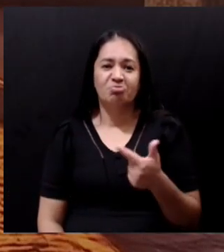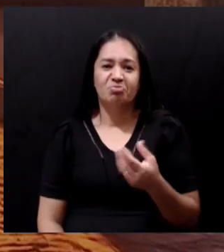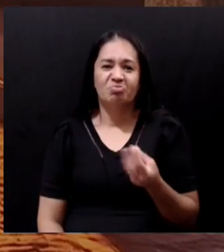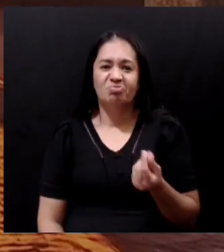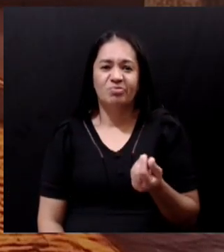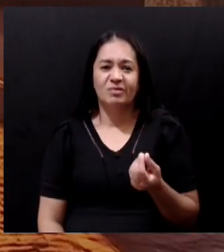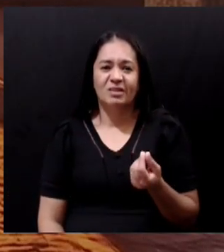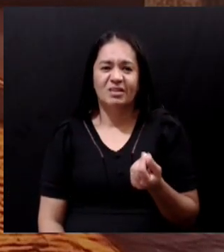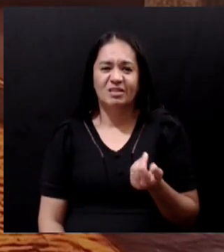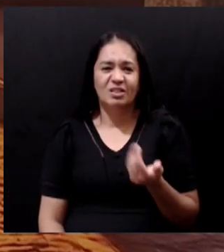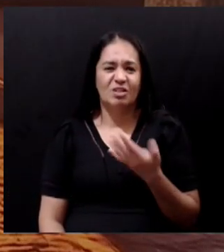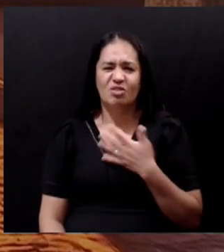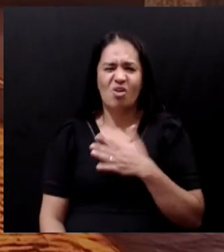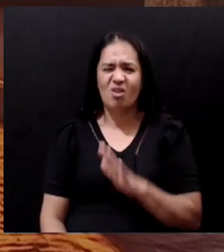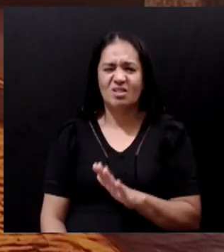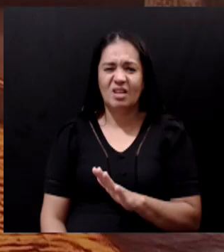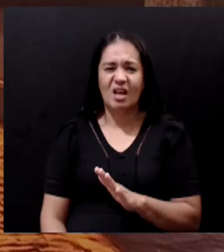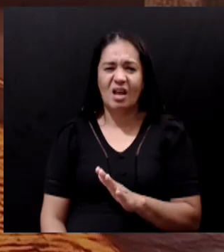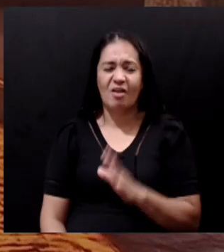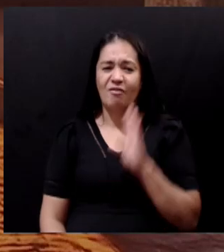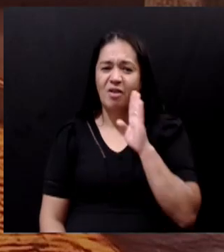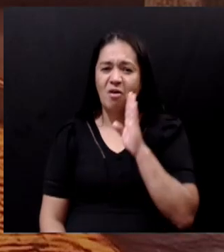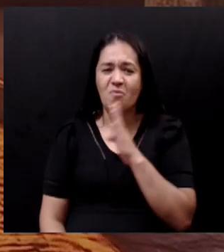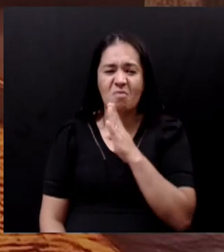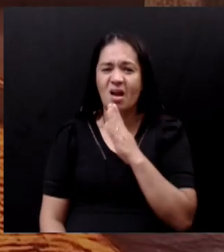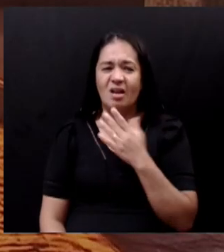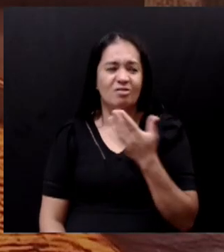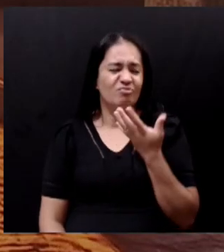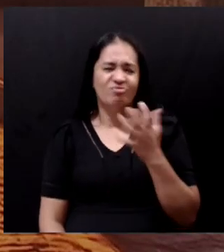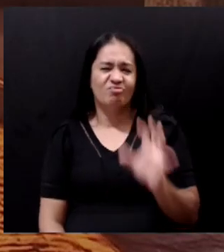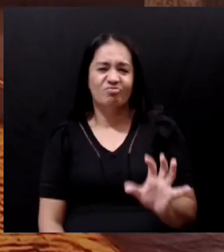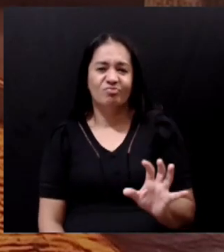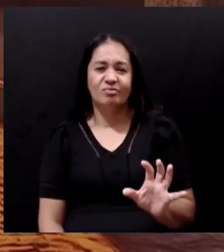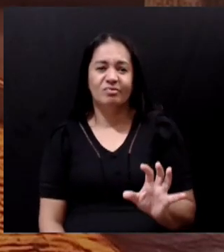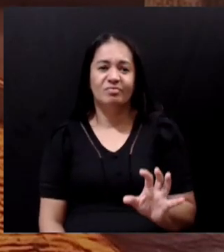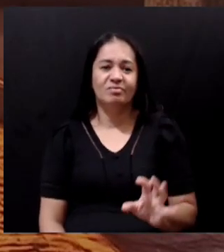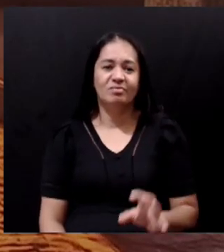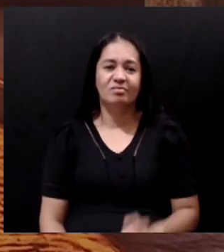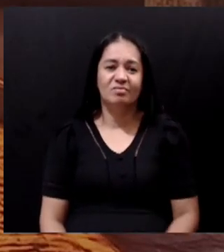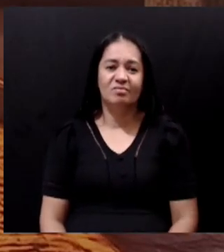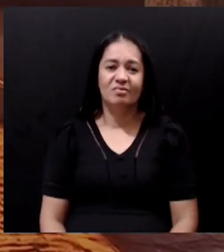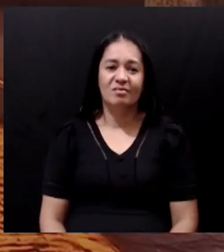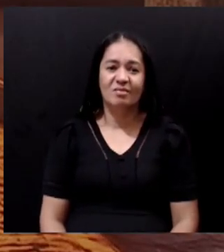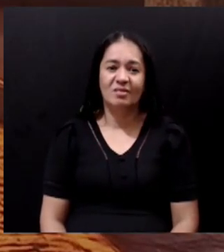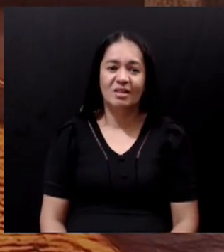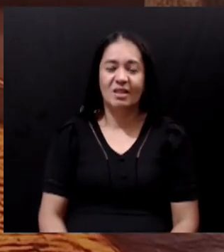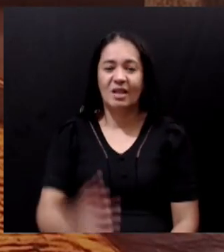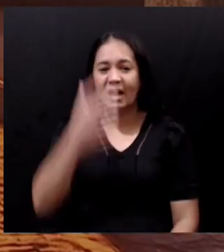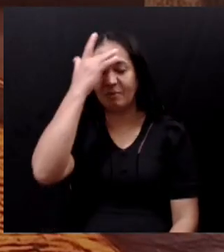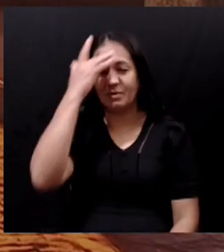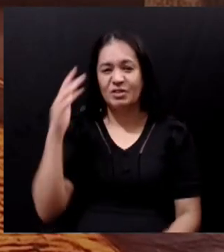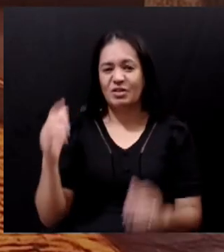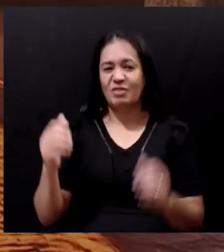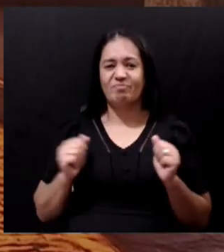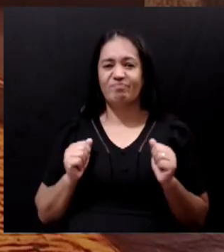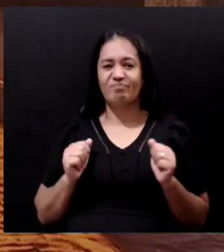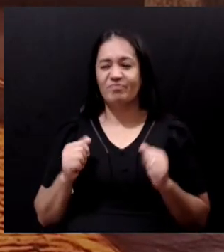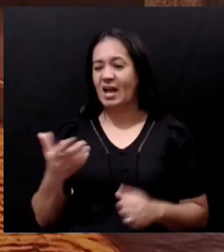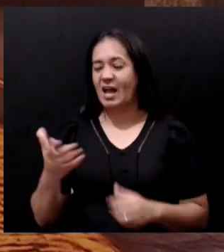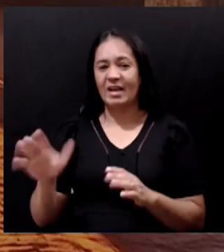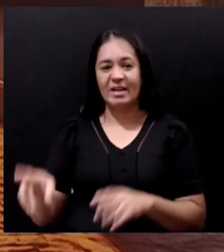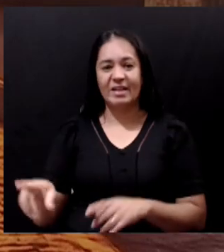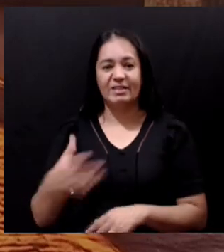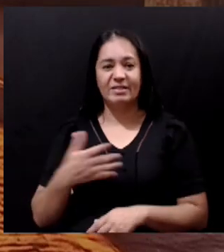ligava muito pro bar, queria... ninguém gostava de ficar preso, amarrado aqui, né? Lá,